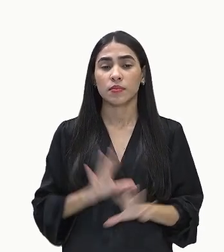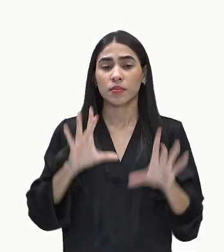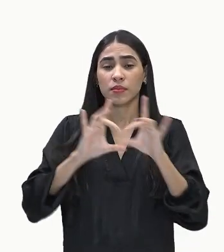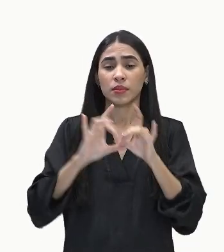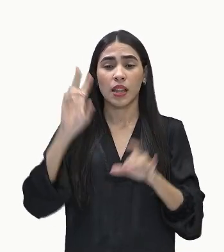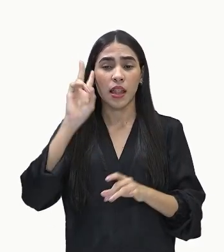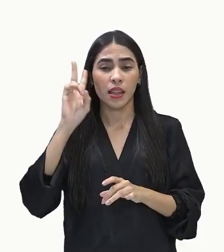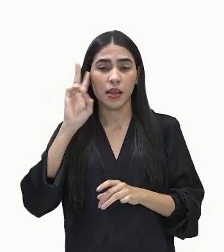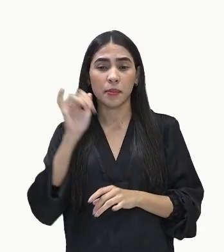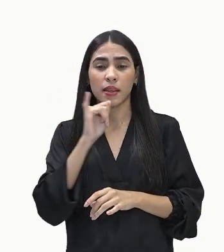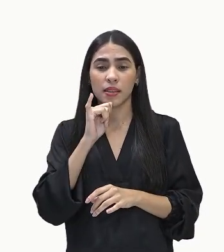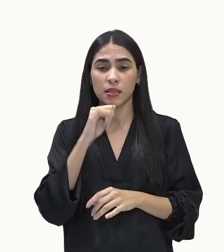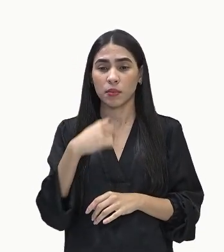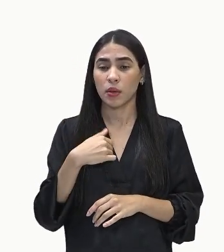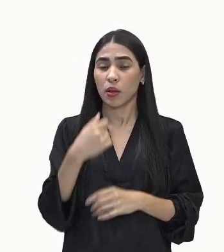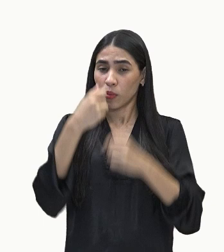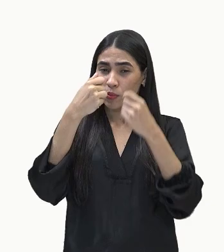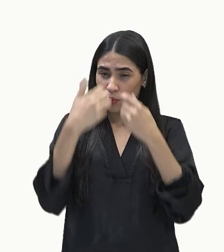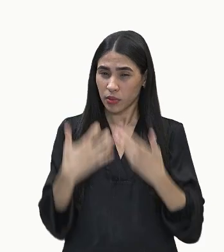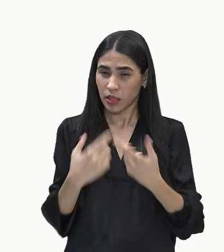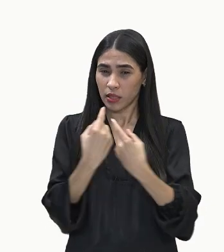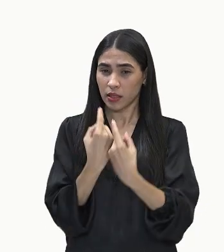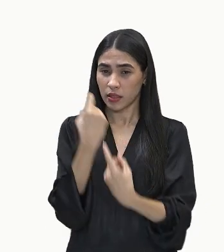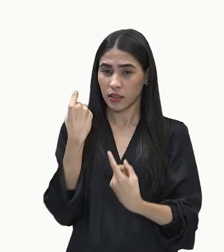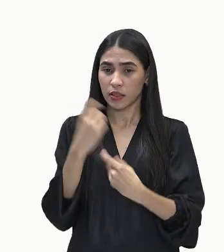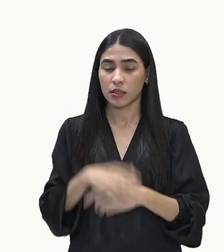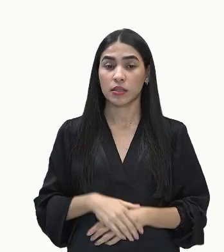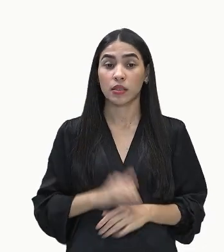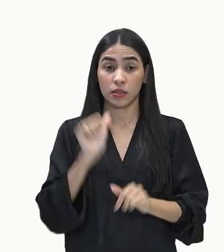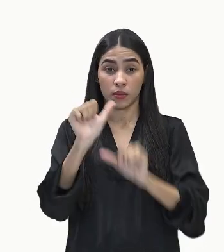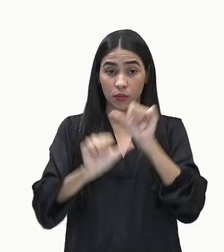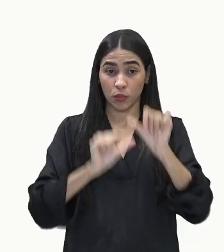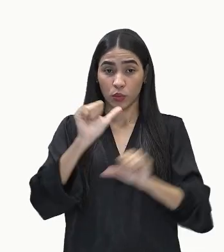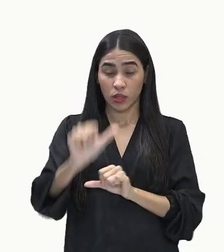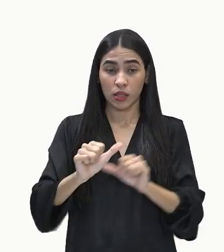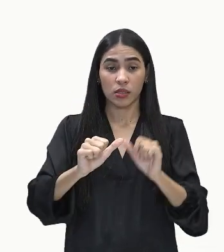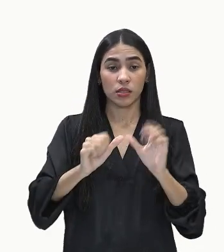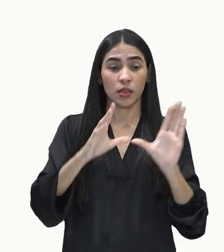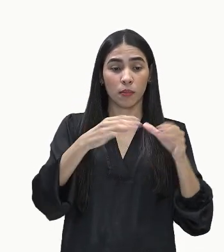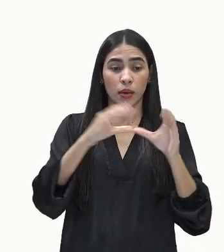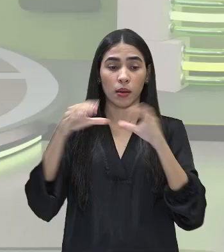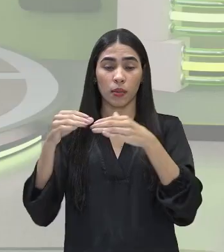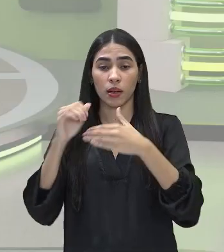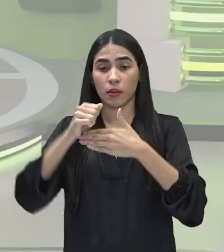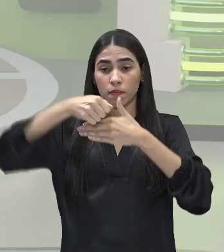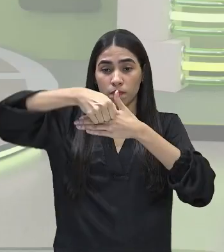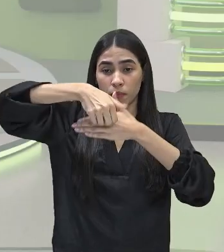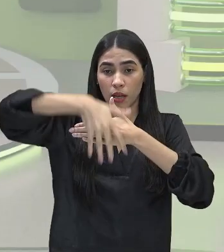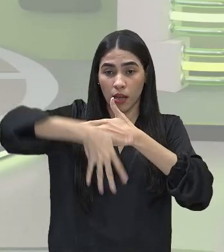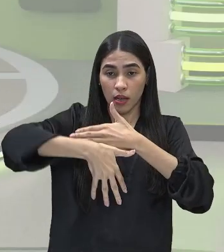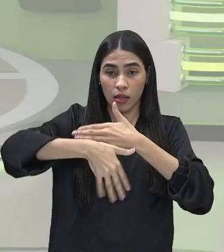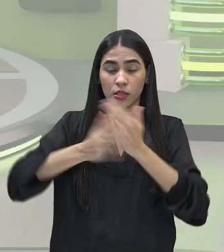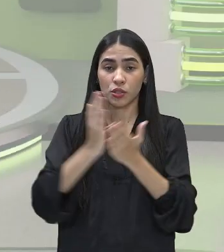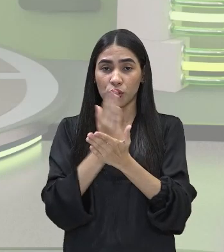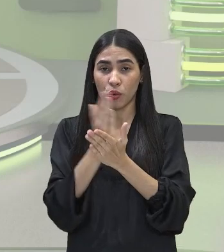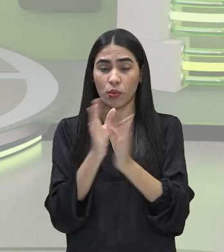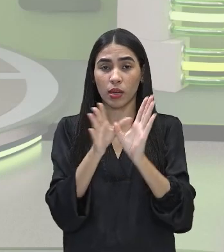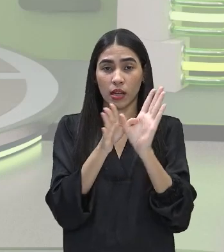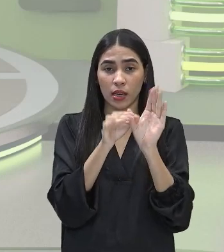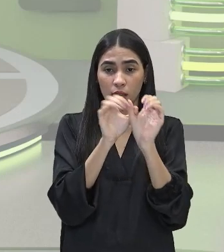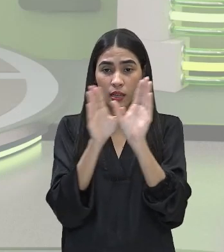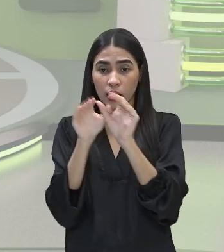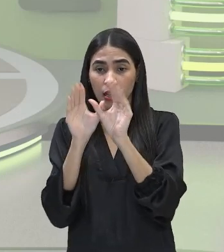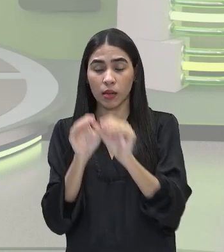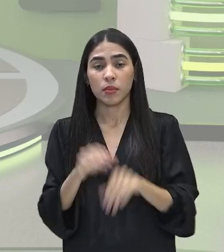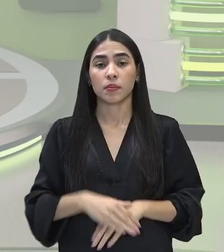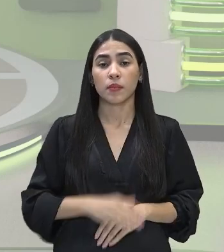que eu citei anteriormente, nessa questão de mudança de classificação taxonômica de algumas aves, né? A galinha